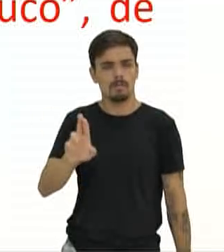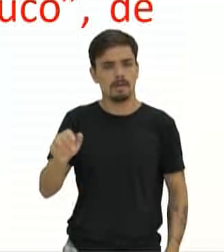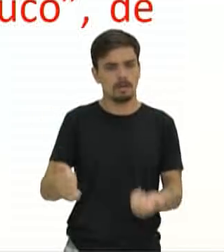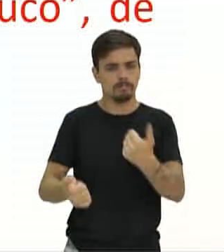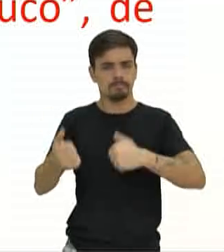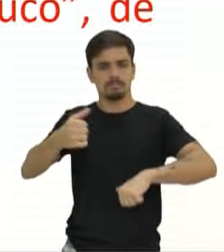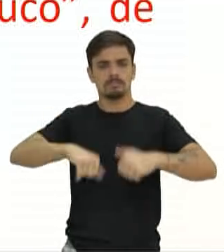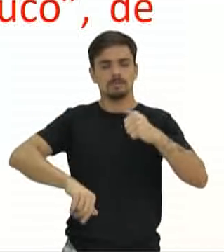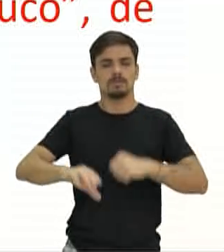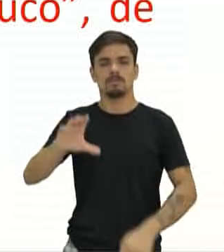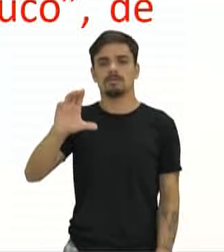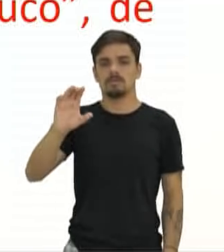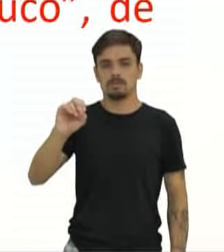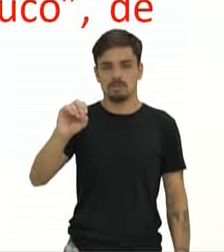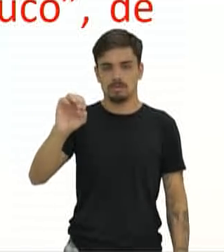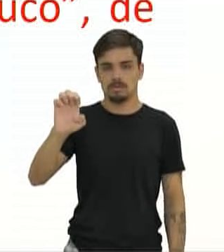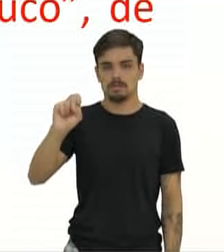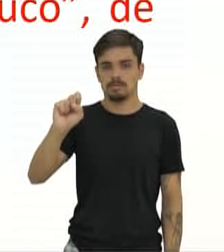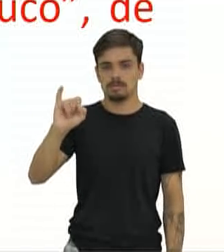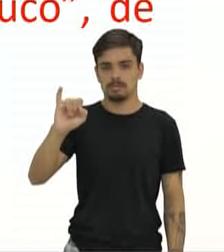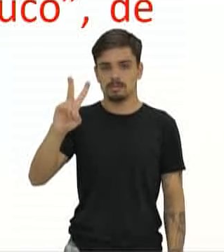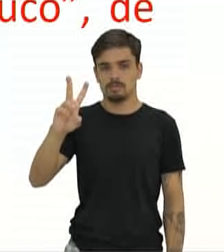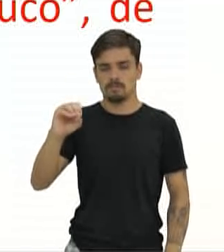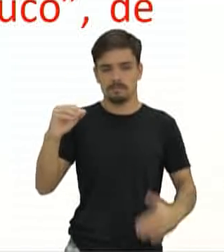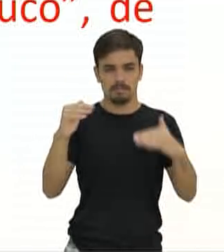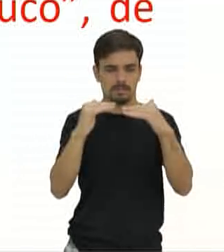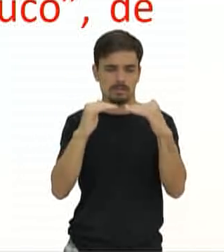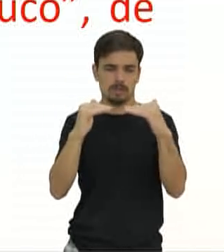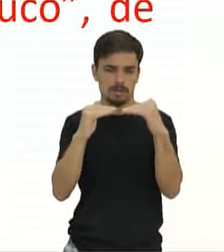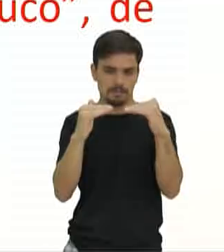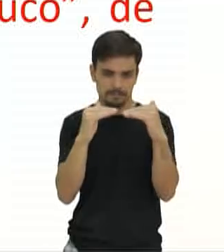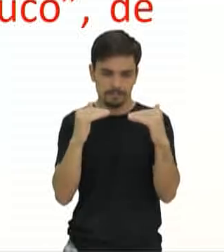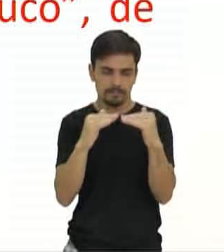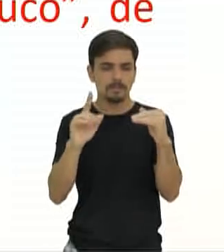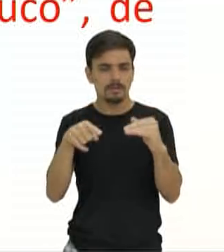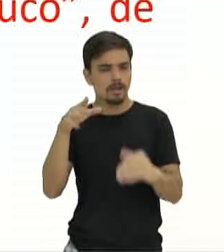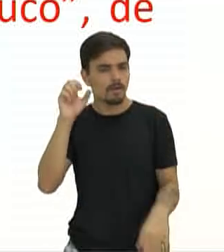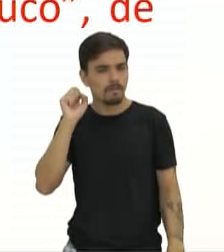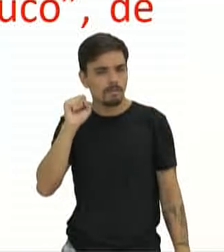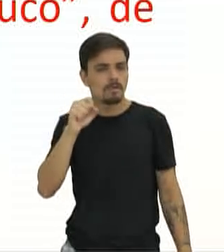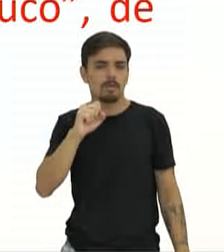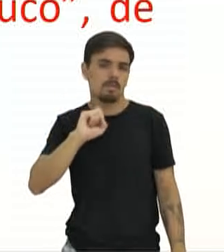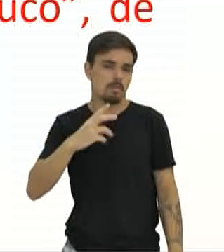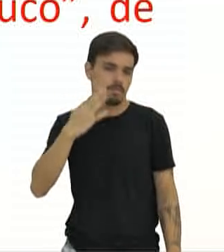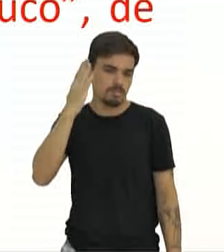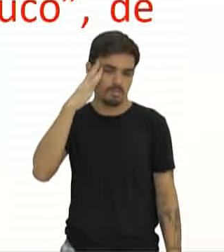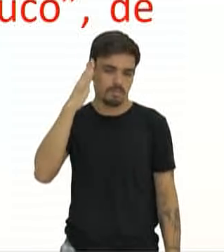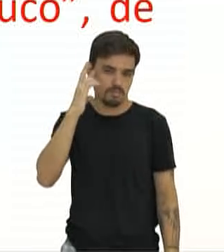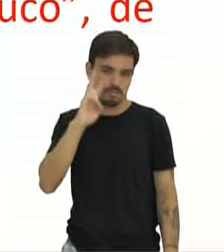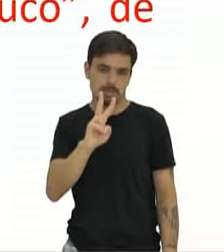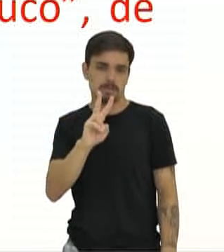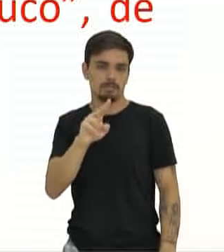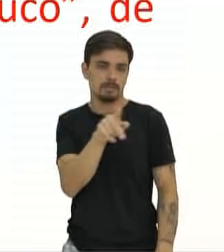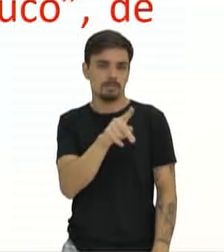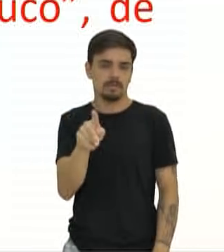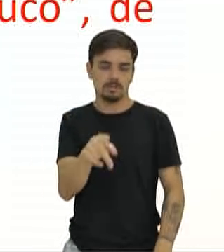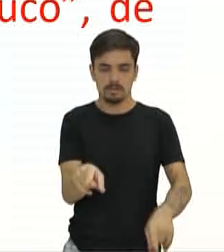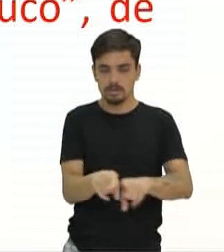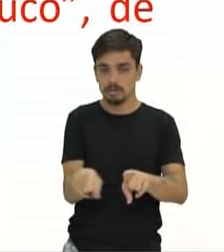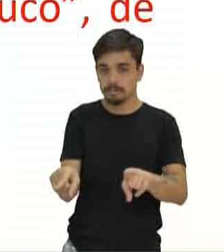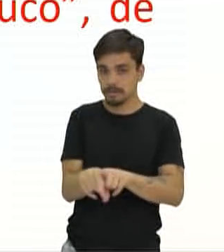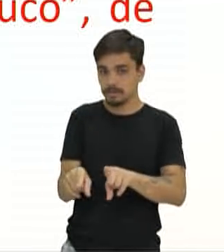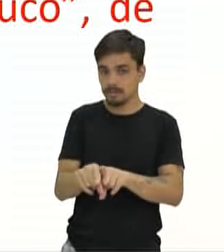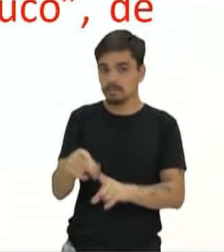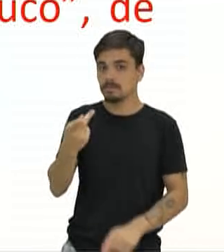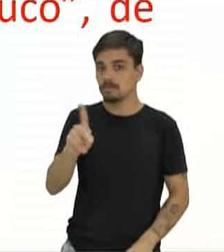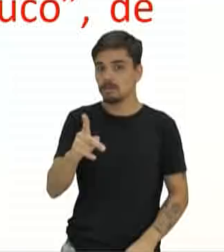elementos coesivos. Então, a gente chama de elementos coesivos. Já ouviram algum professor dizer assim, o seu texto precisa